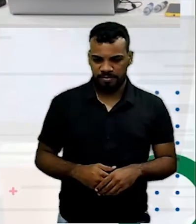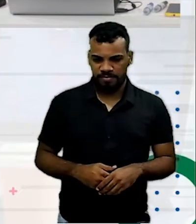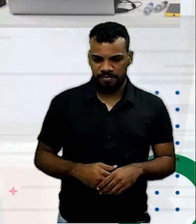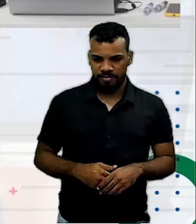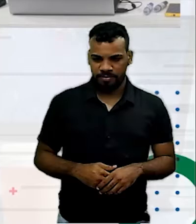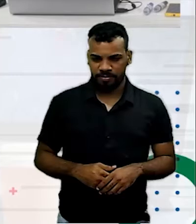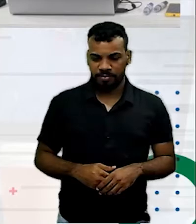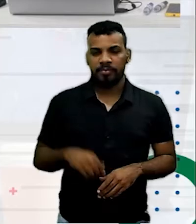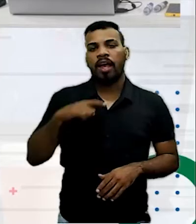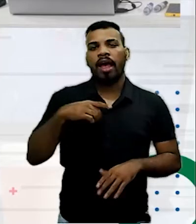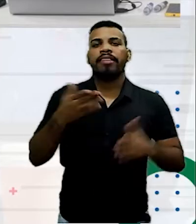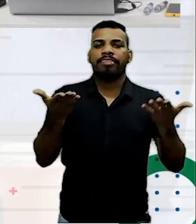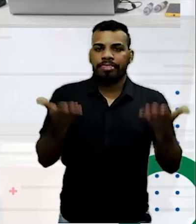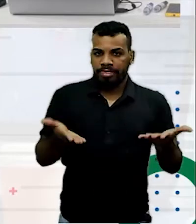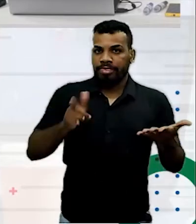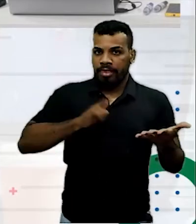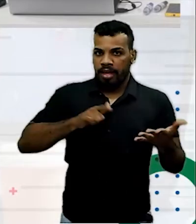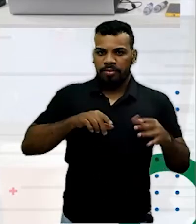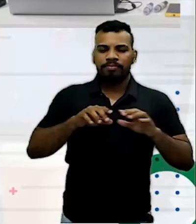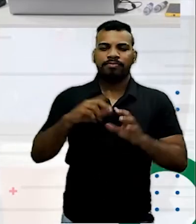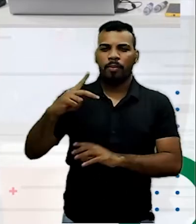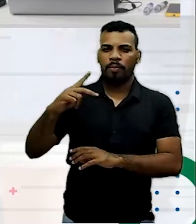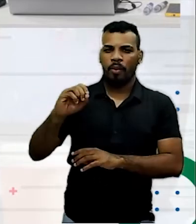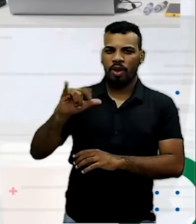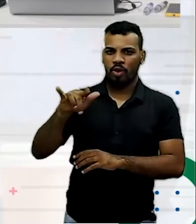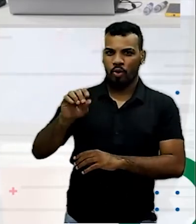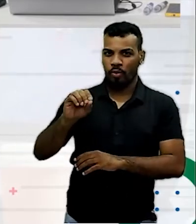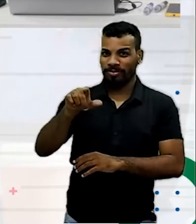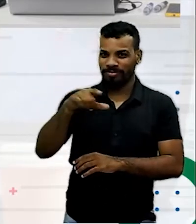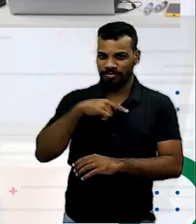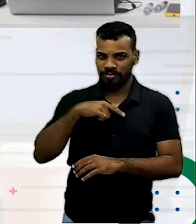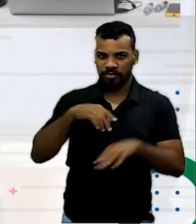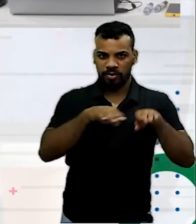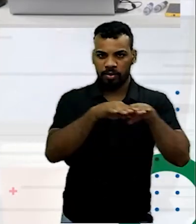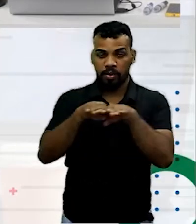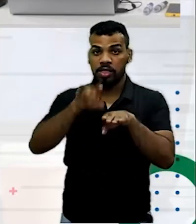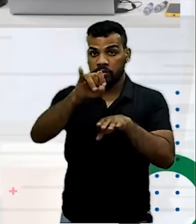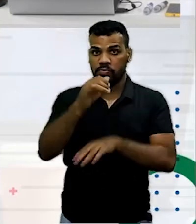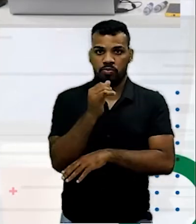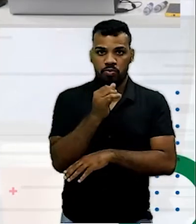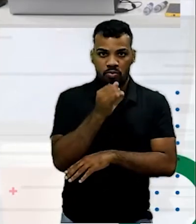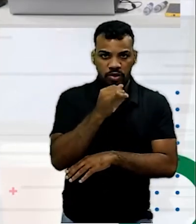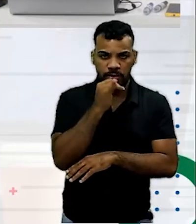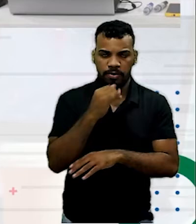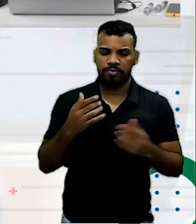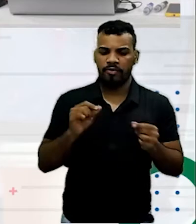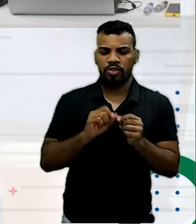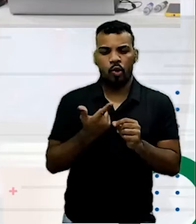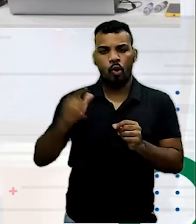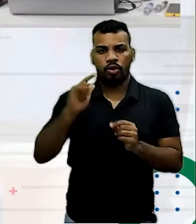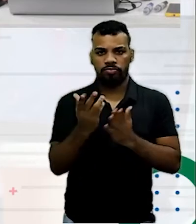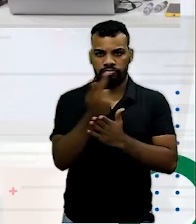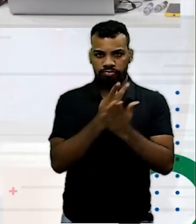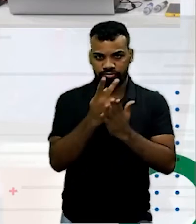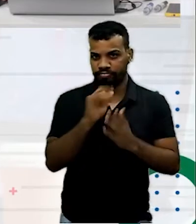Por padrão, o polígono ele vai vir como um triângulo. Mas se você quiser, por exemplo, um pentágono.